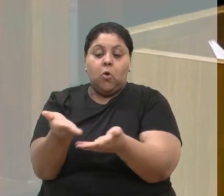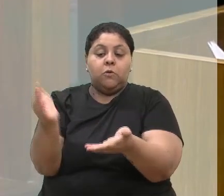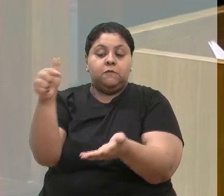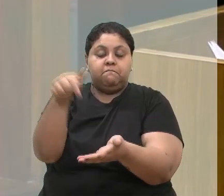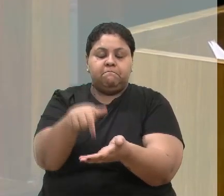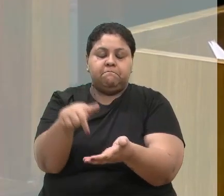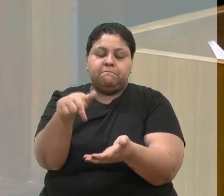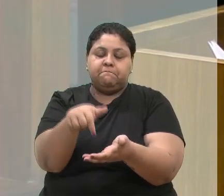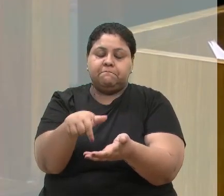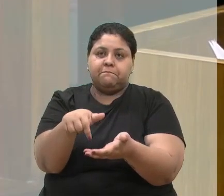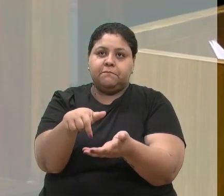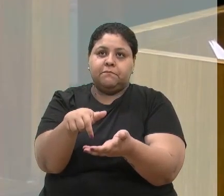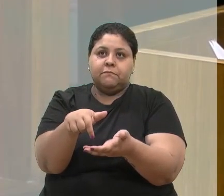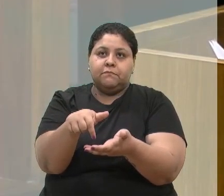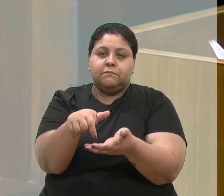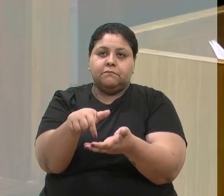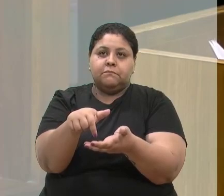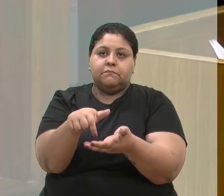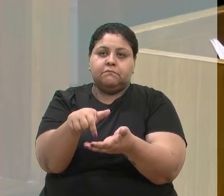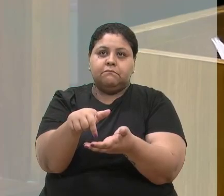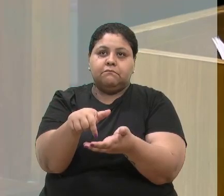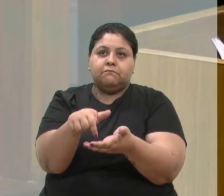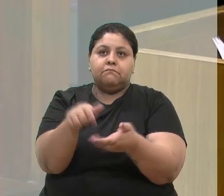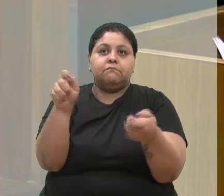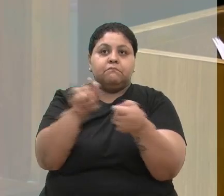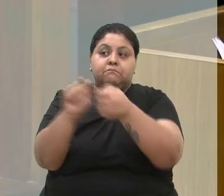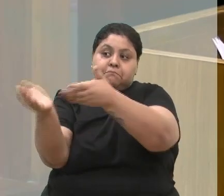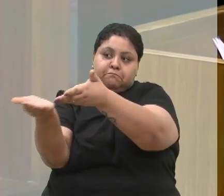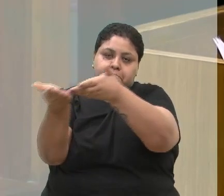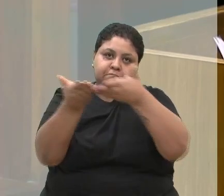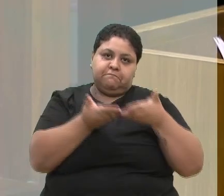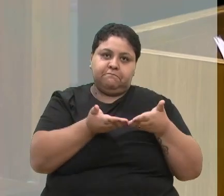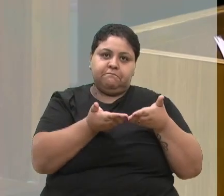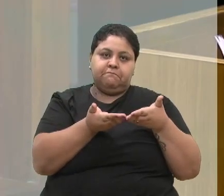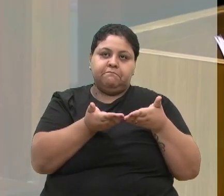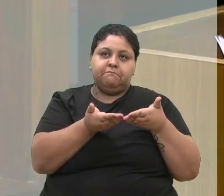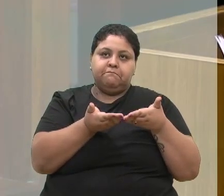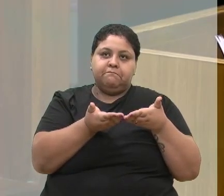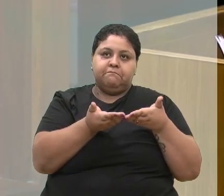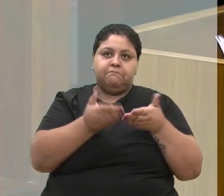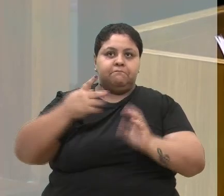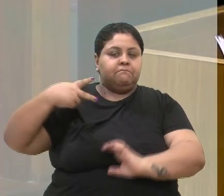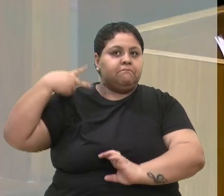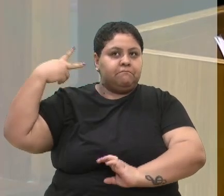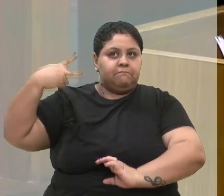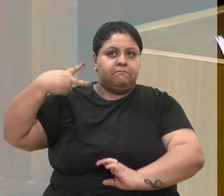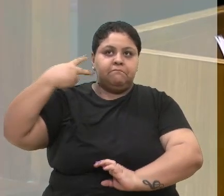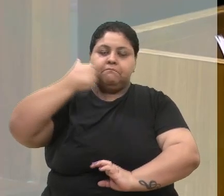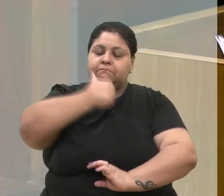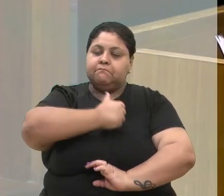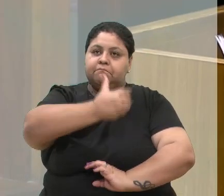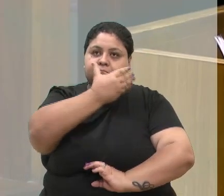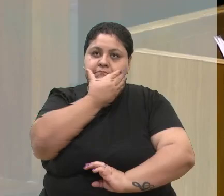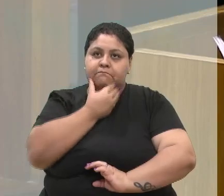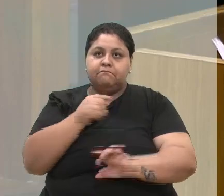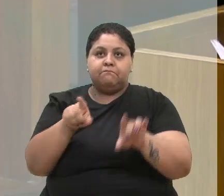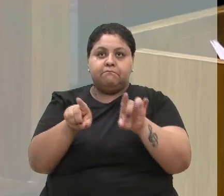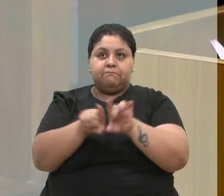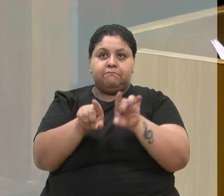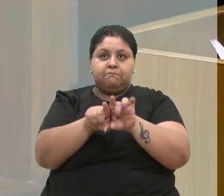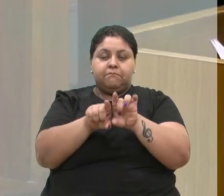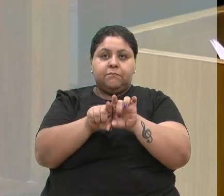aqui para lhes fazer o convite aos senhores vereadores e também para a comunidade